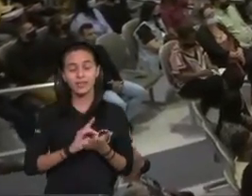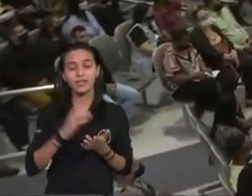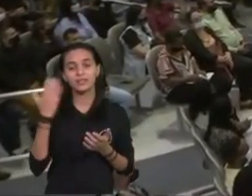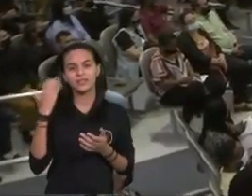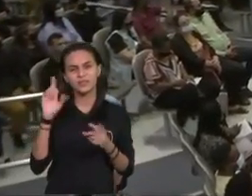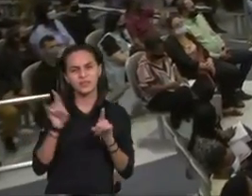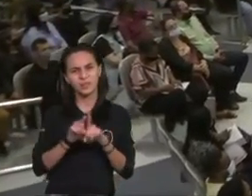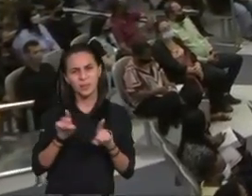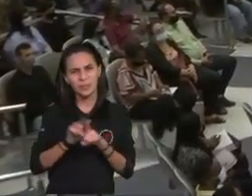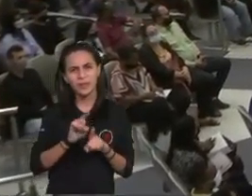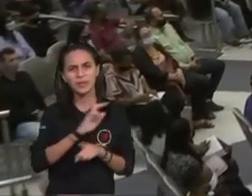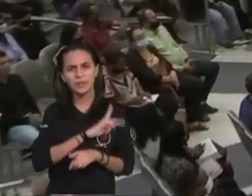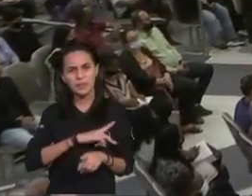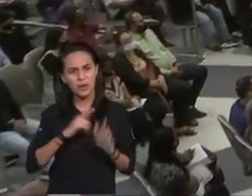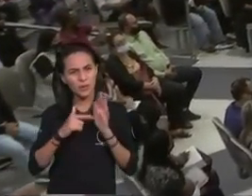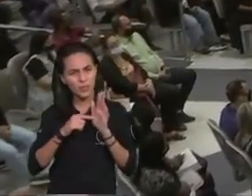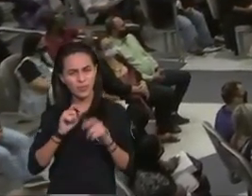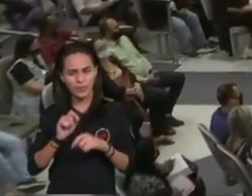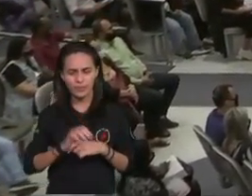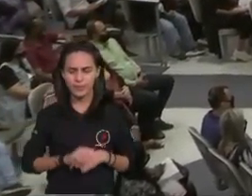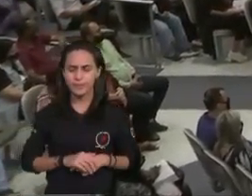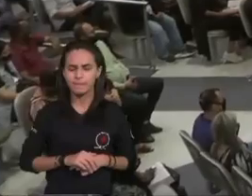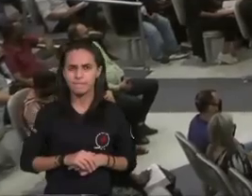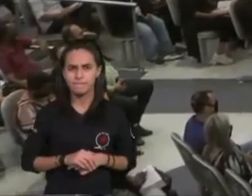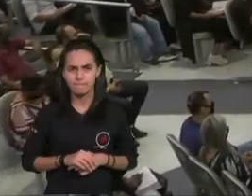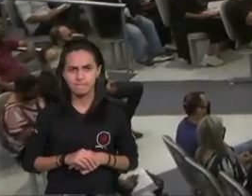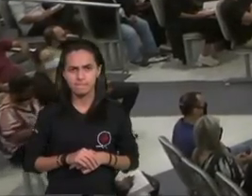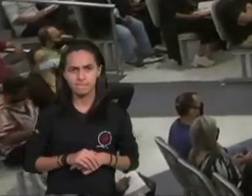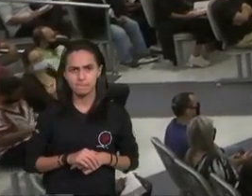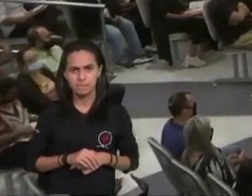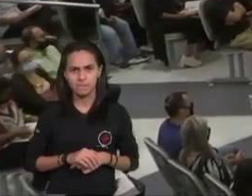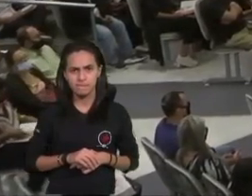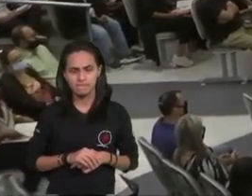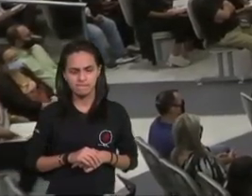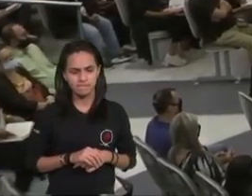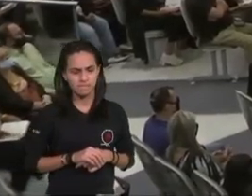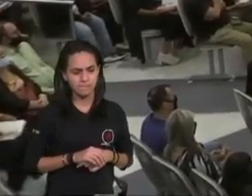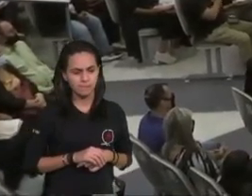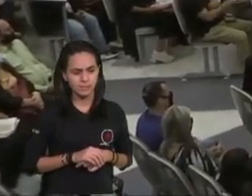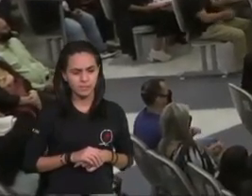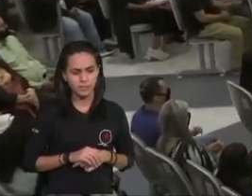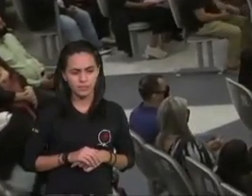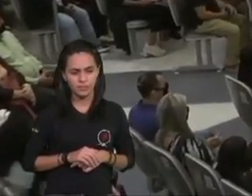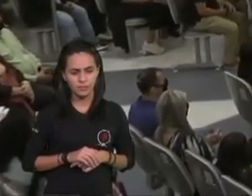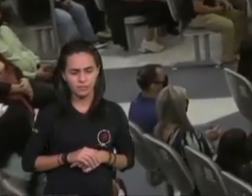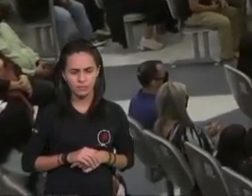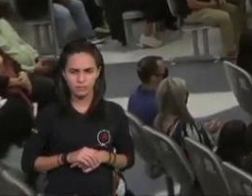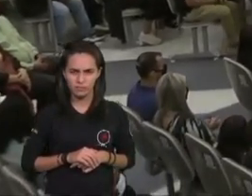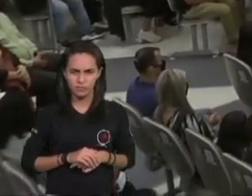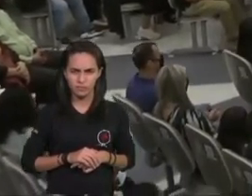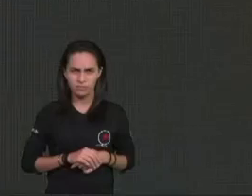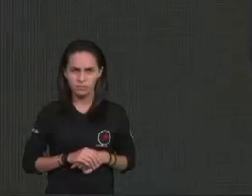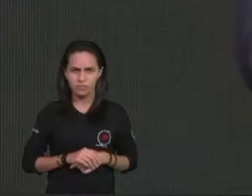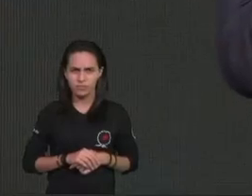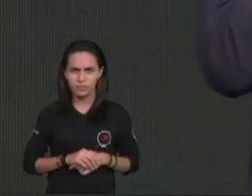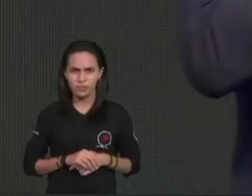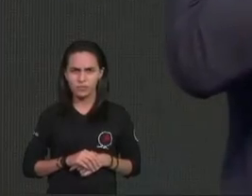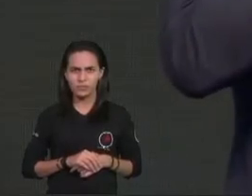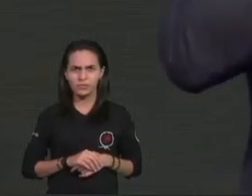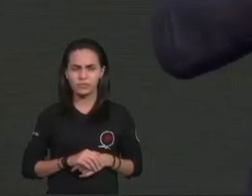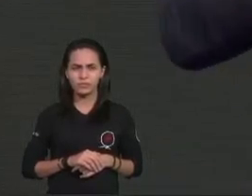Paulo diz em primeira Coríntios 15 e 48 Qual o terreno assim são os terrenos Isso aqui é uma afirmação